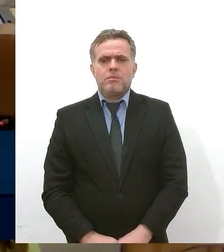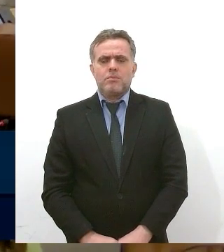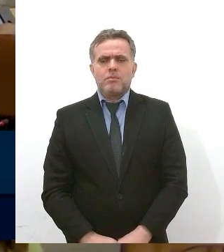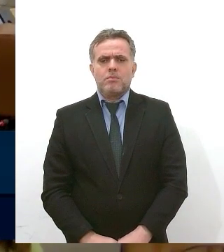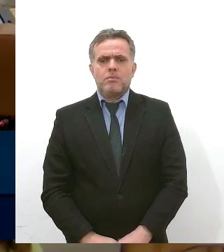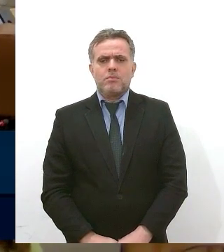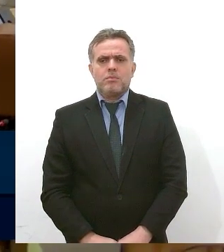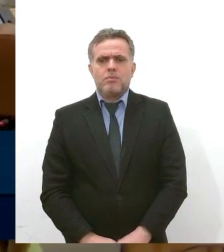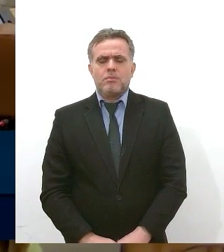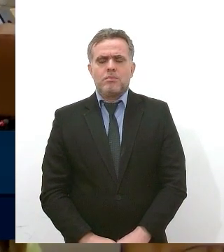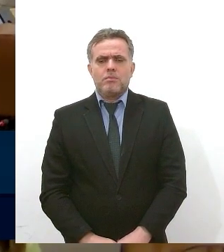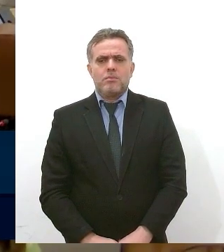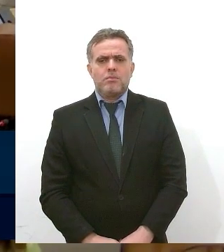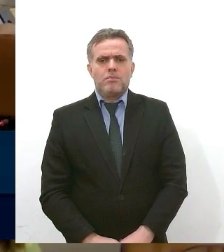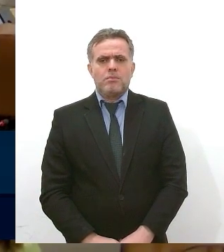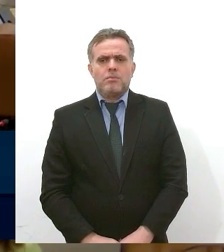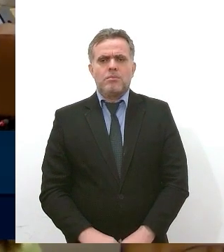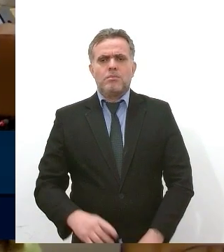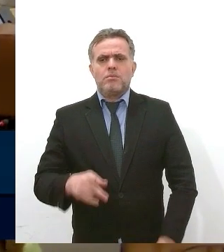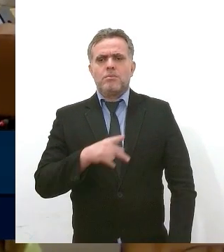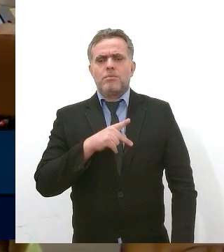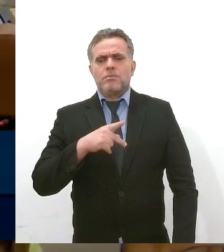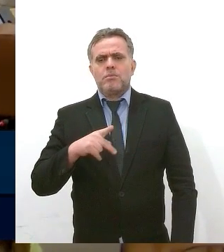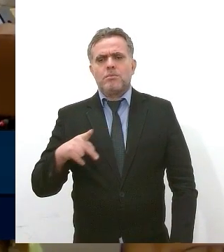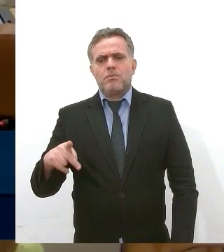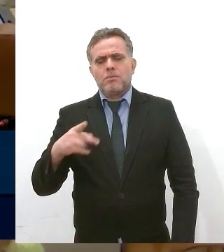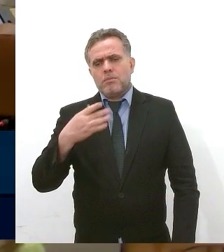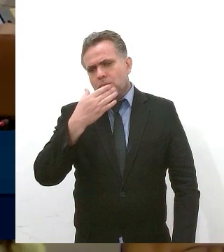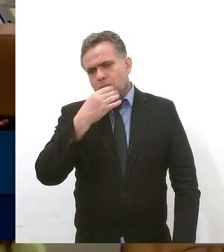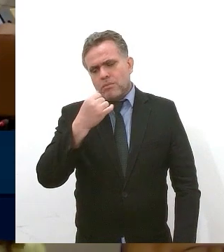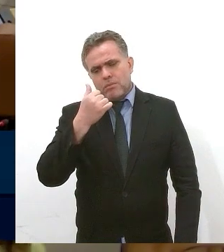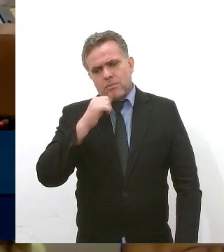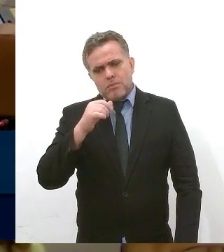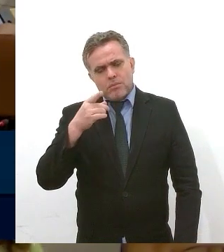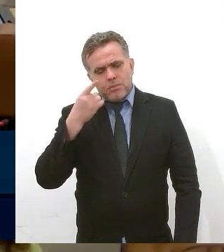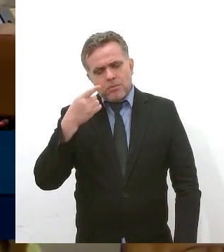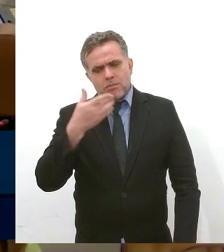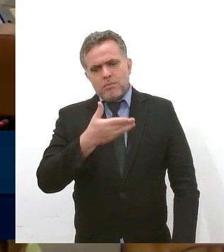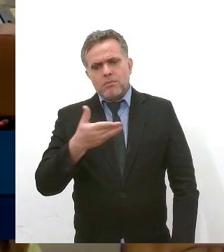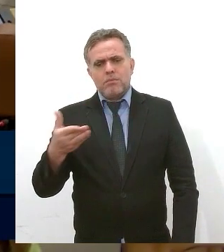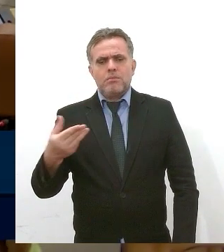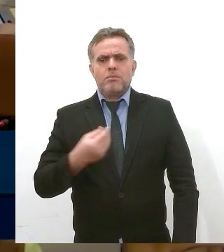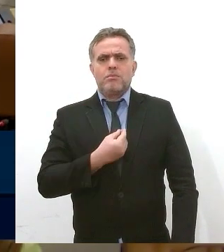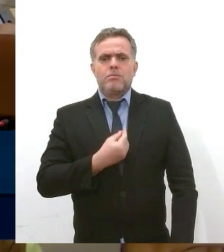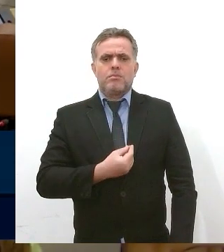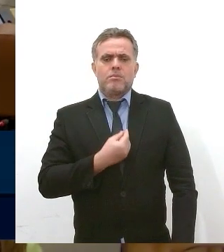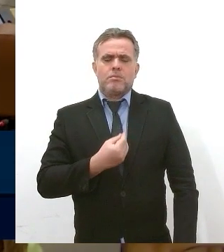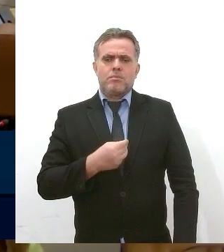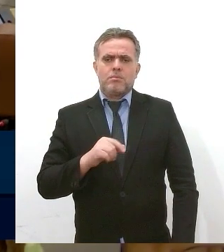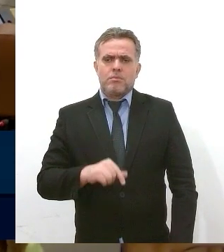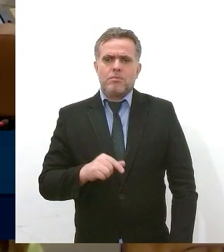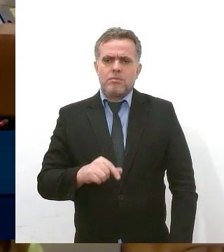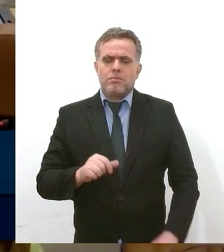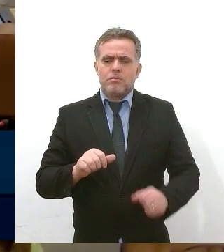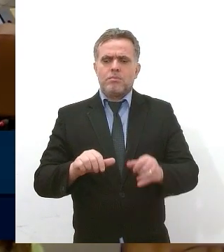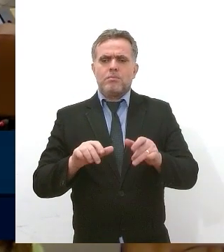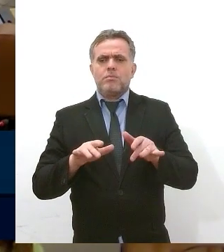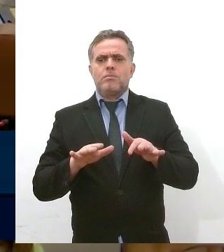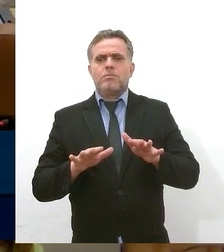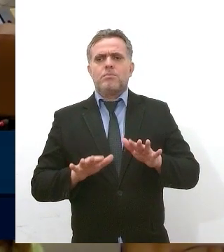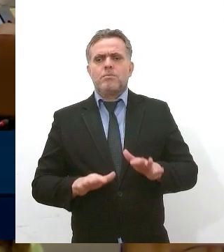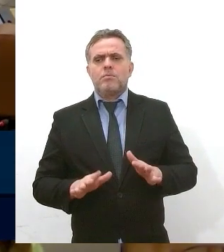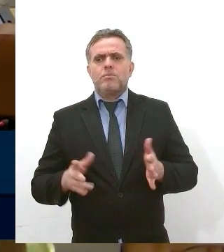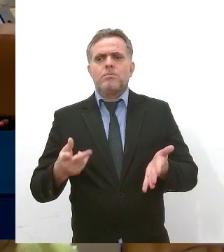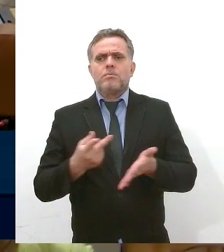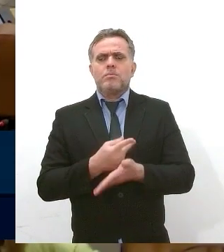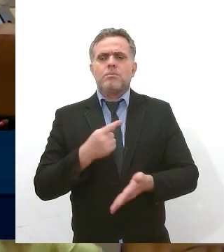Senhor presidente, nobres colegas deputados e deputadas, eventuários dessa casa e todo o povo